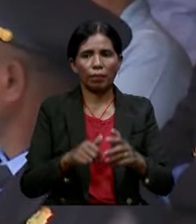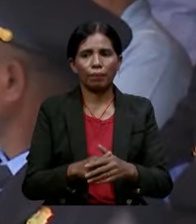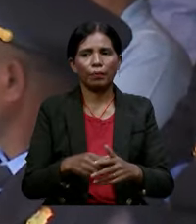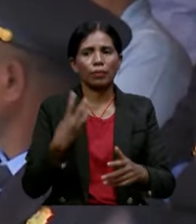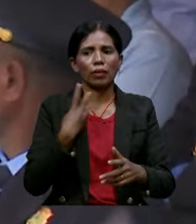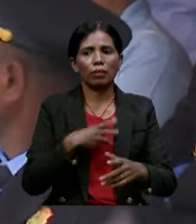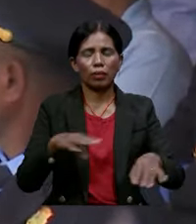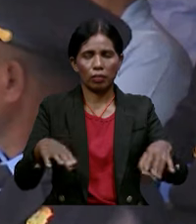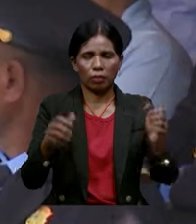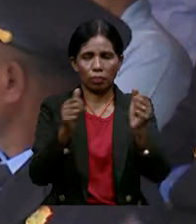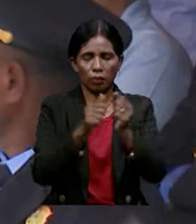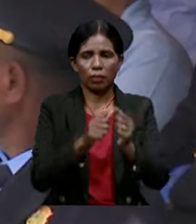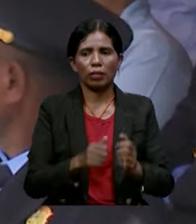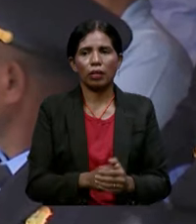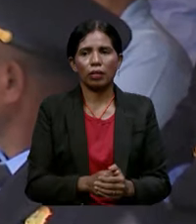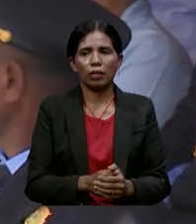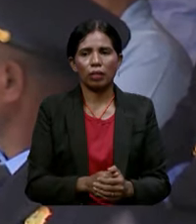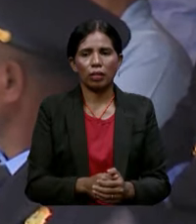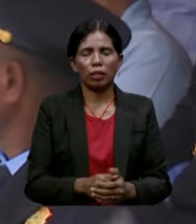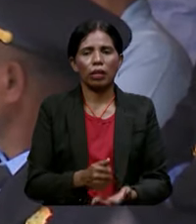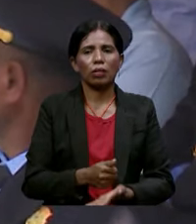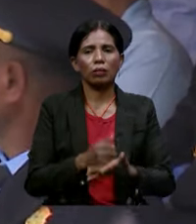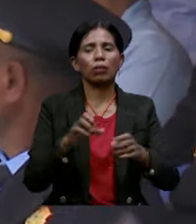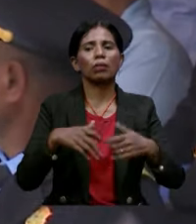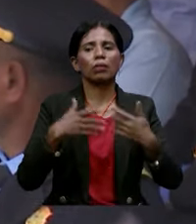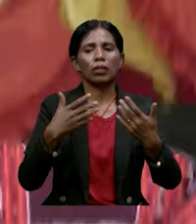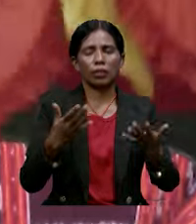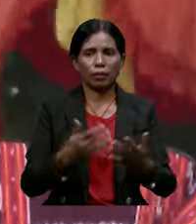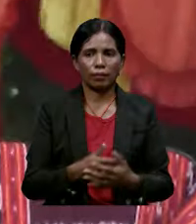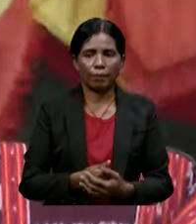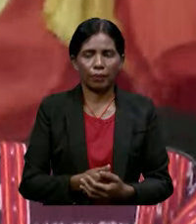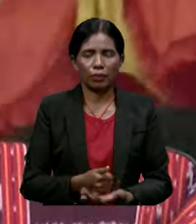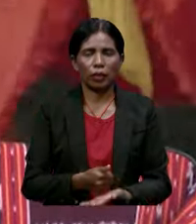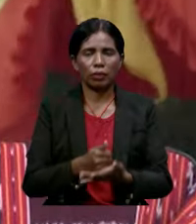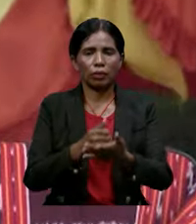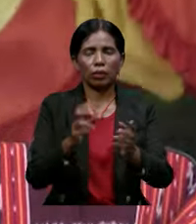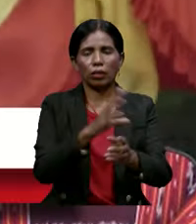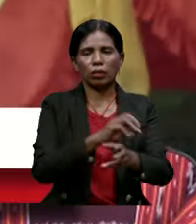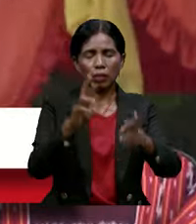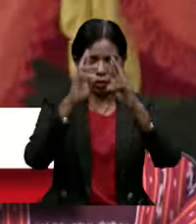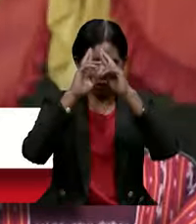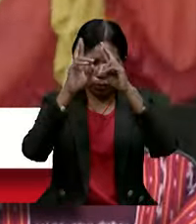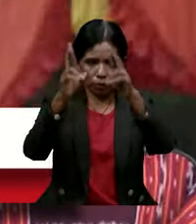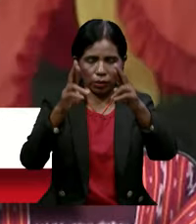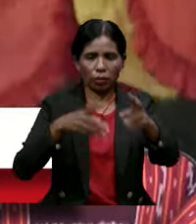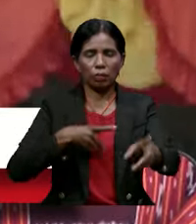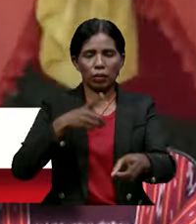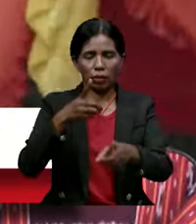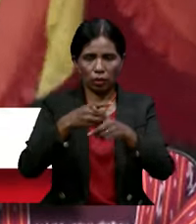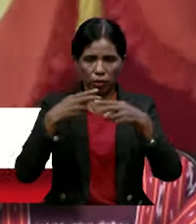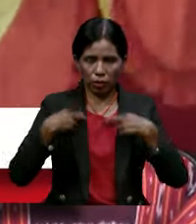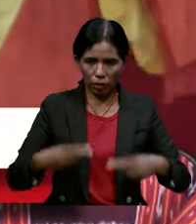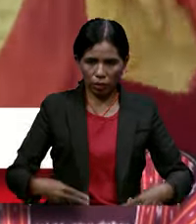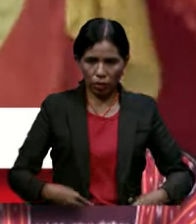povo. Servir o ensaio, servir o respeito para direitos humanos, respeito